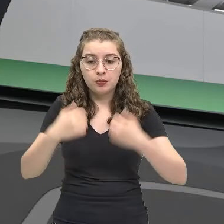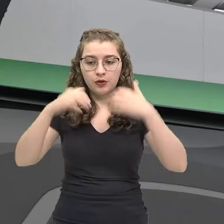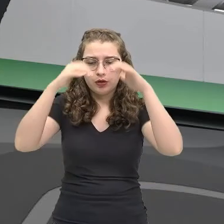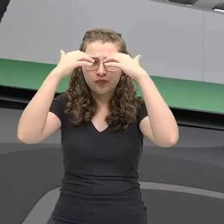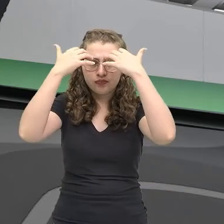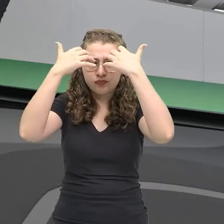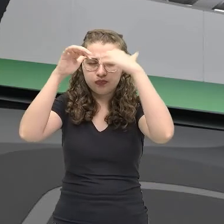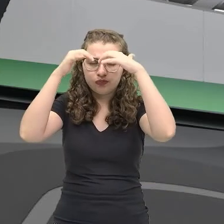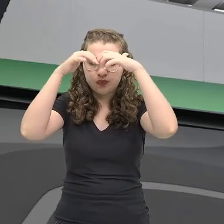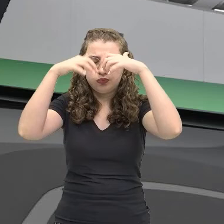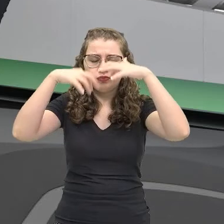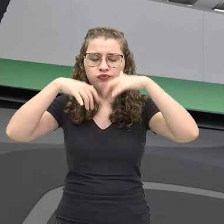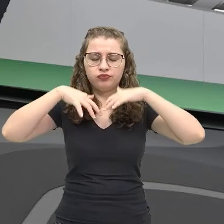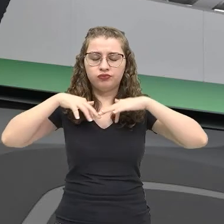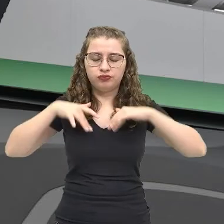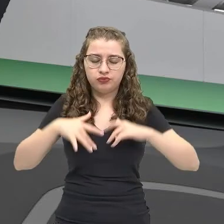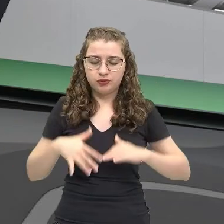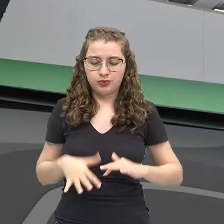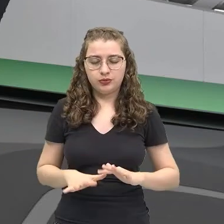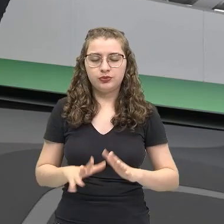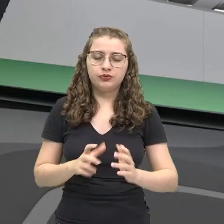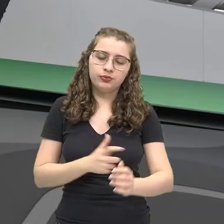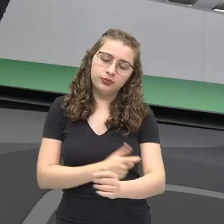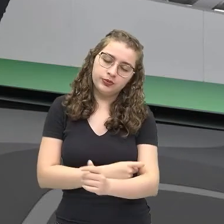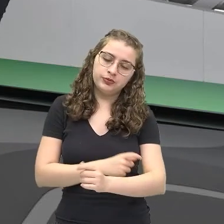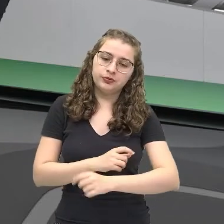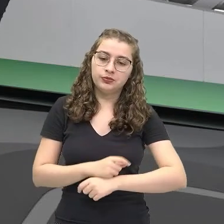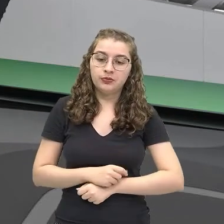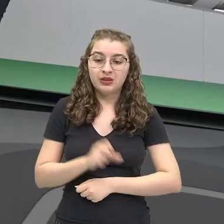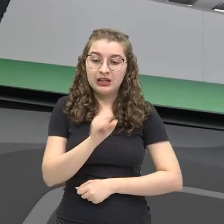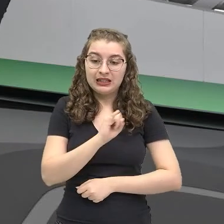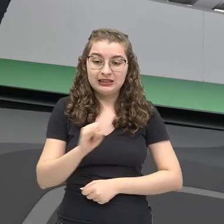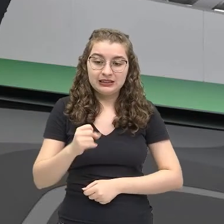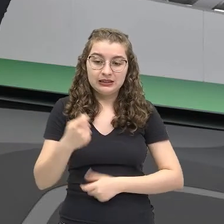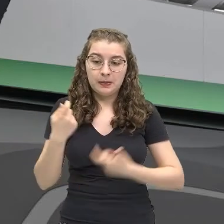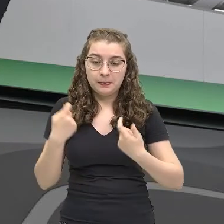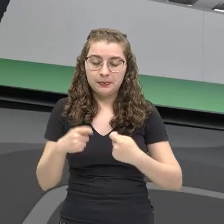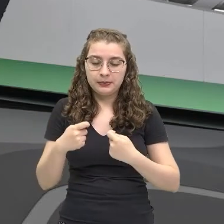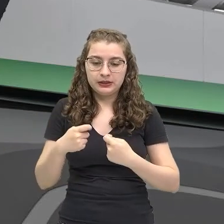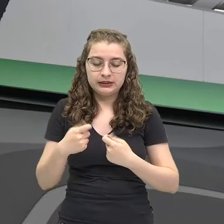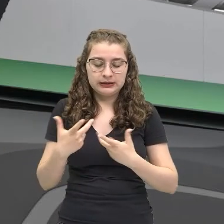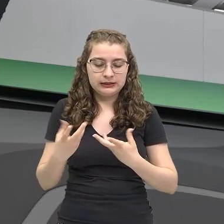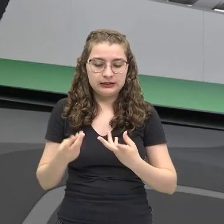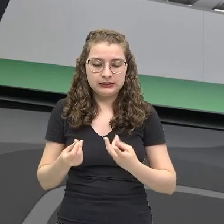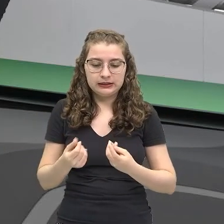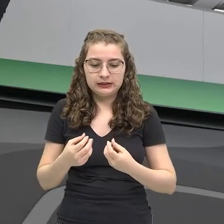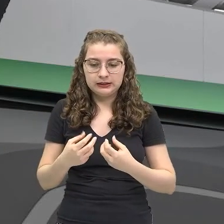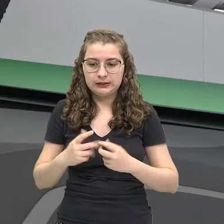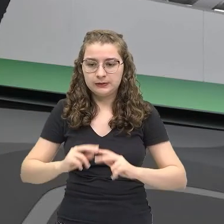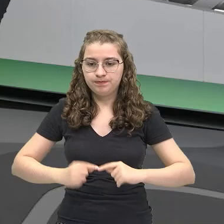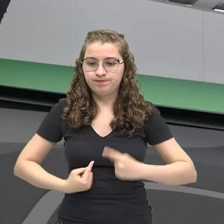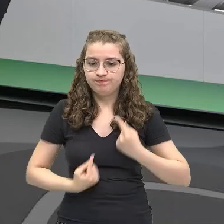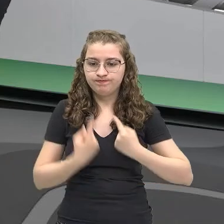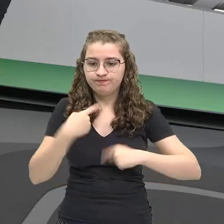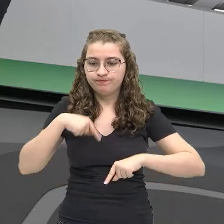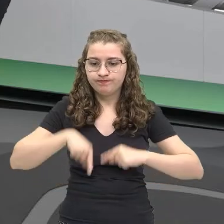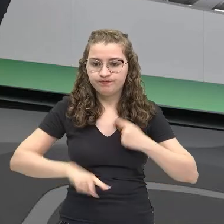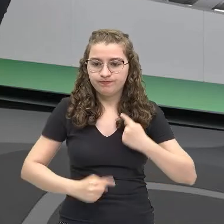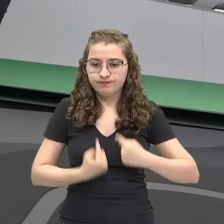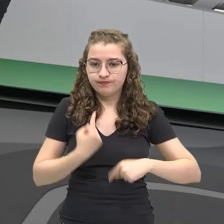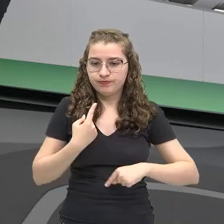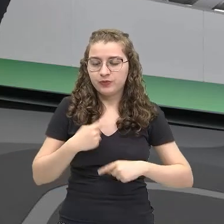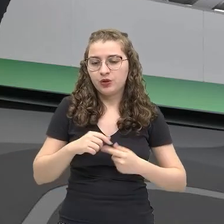sistema nervoso central. Quando a gente está com uma certa necessidade de alguns hormônios para